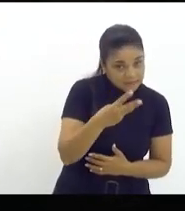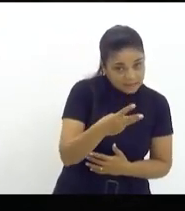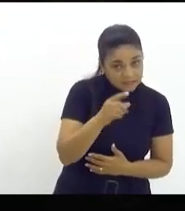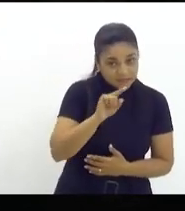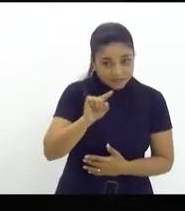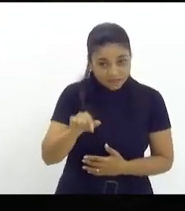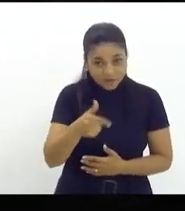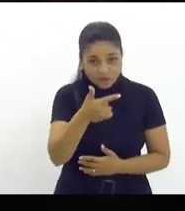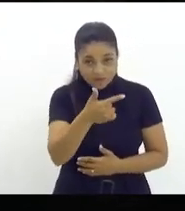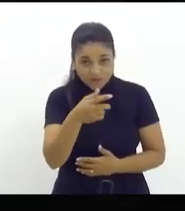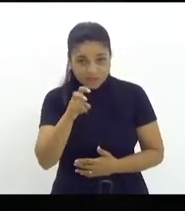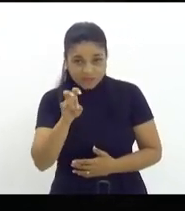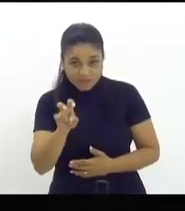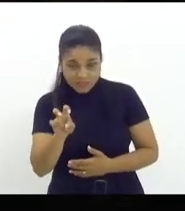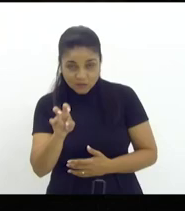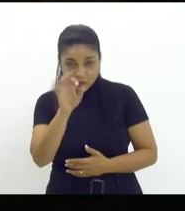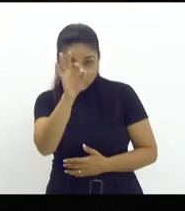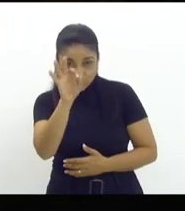13:25